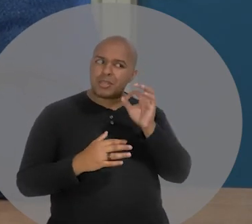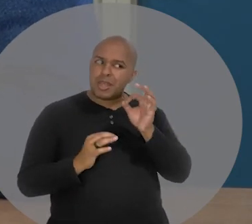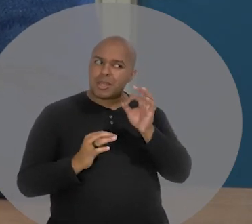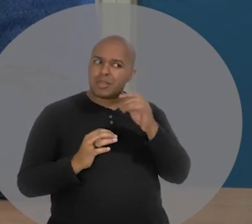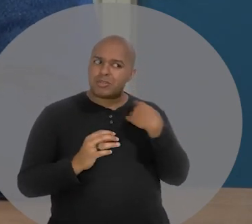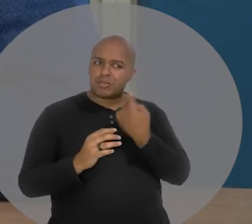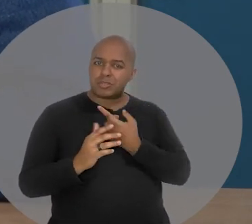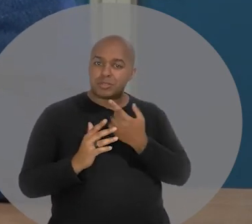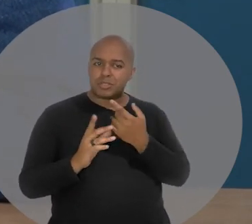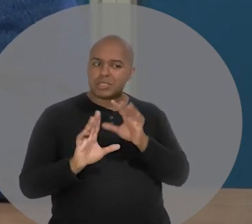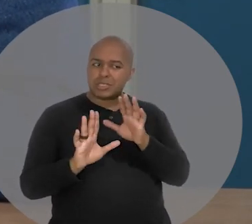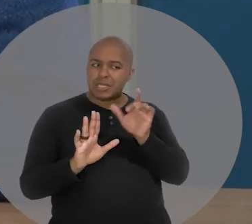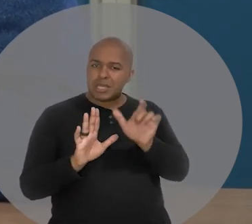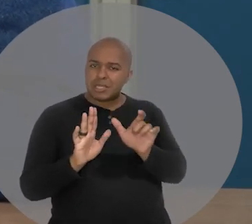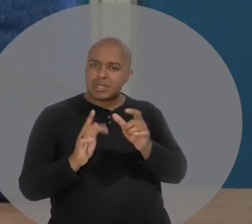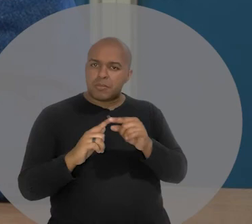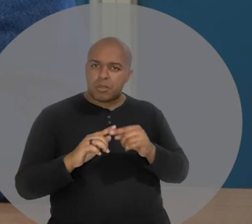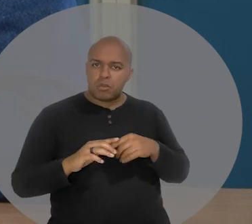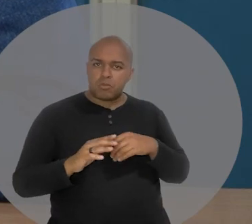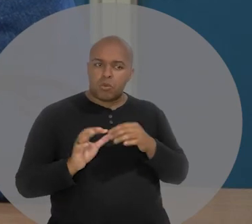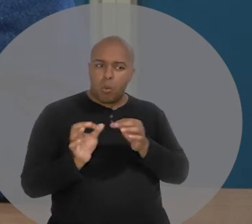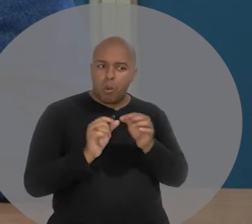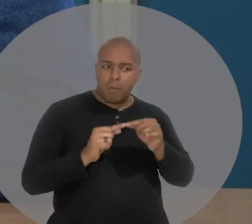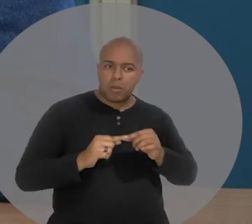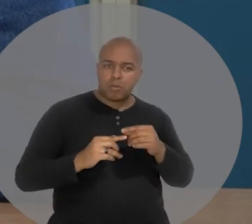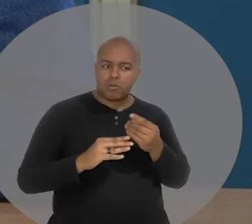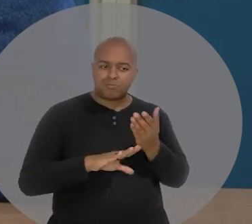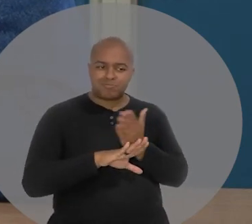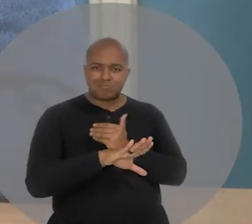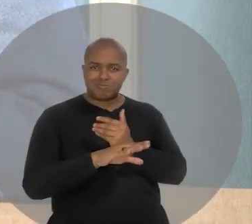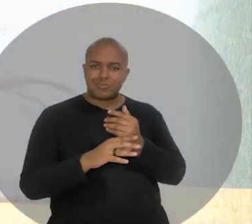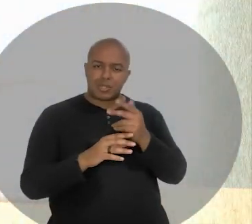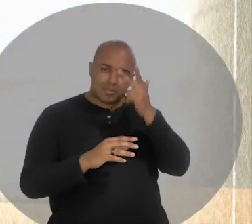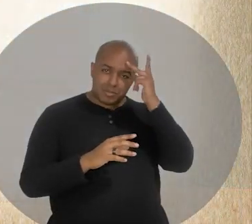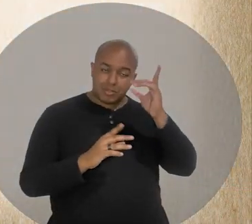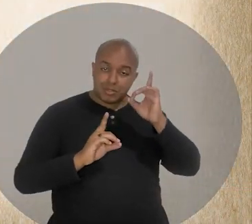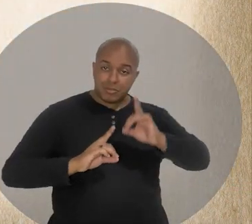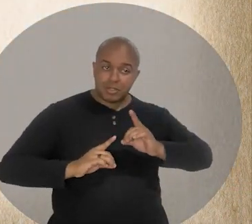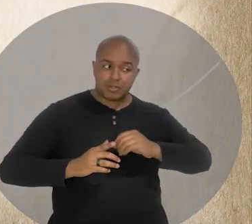Nós como esse grito de emancipação das pessoas com deficiência.